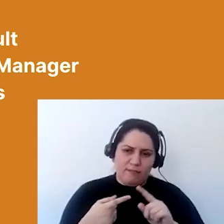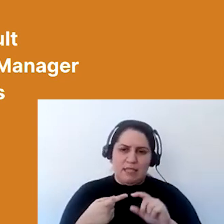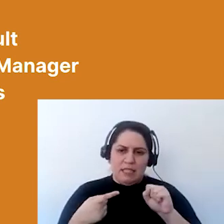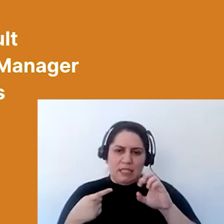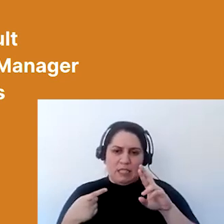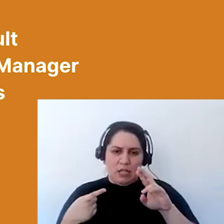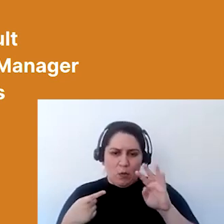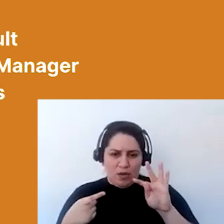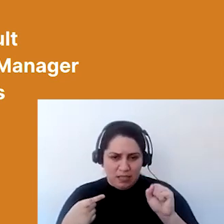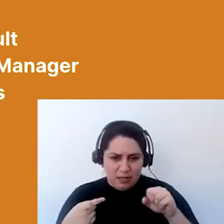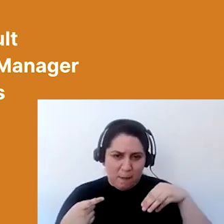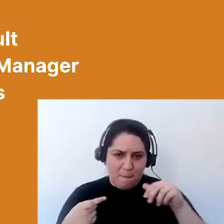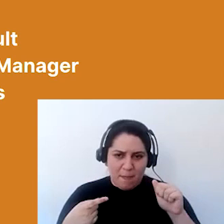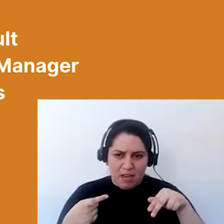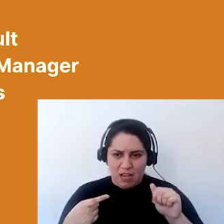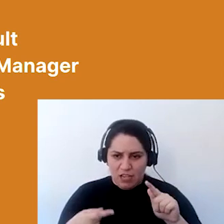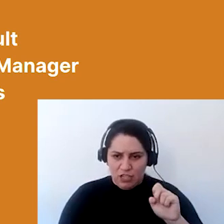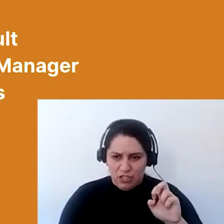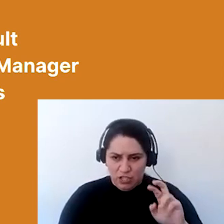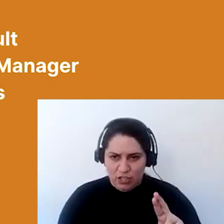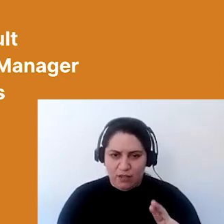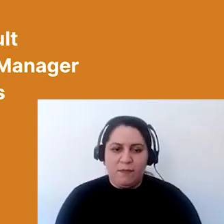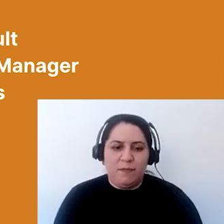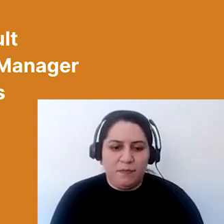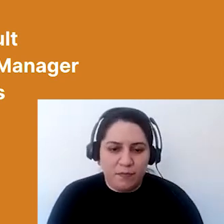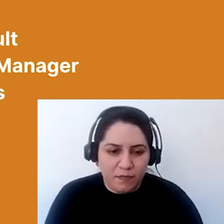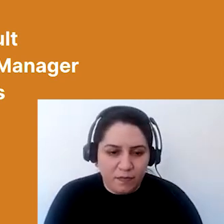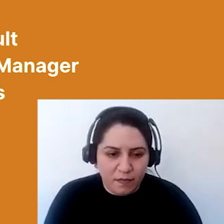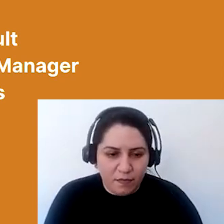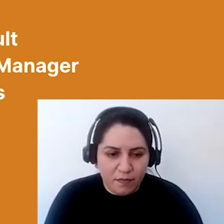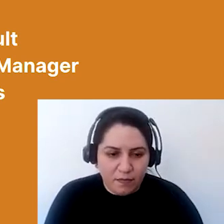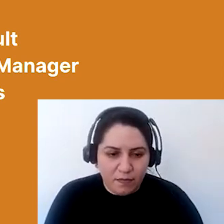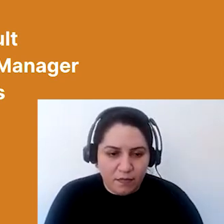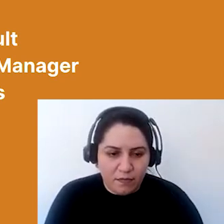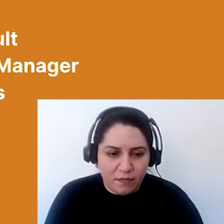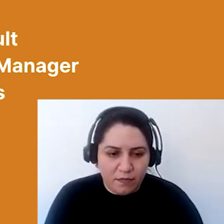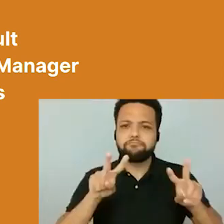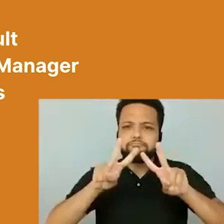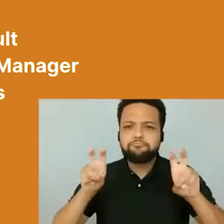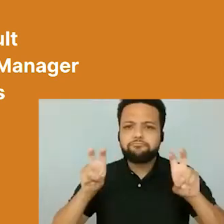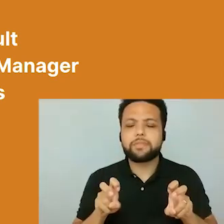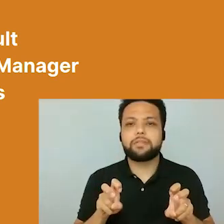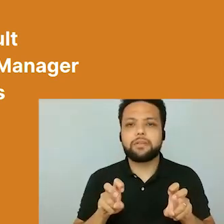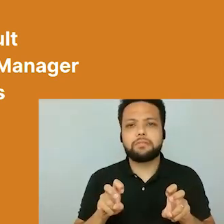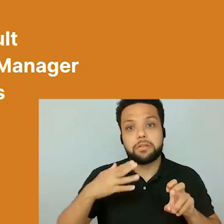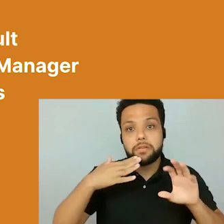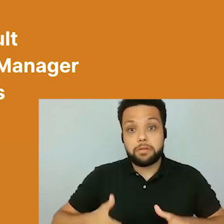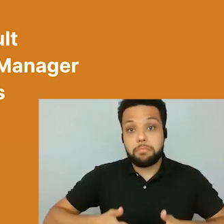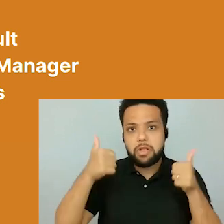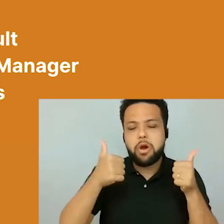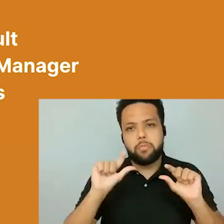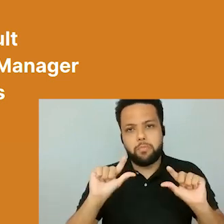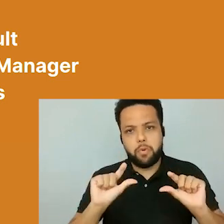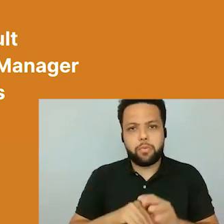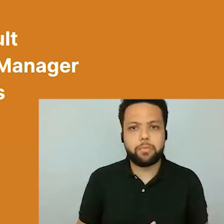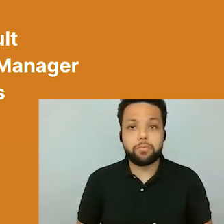da AWS, ou até o Bitrise Secrets, que ele popula o segredo em tempo de build, que já melhora um pouco. E